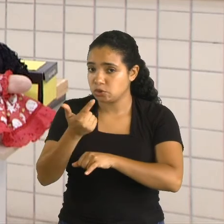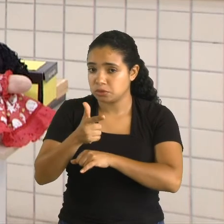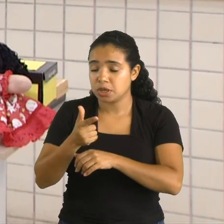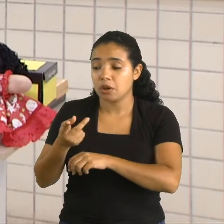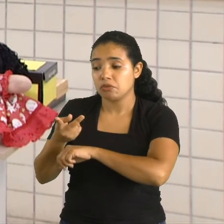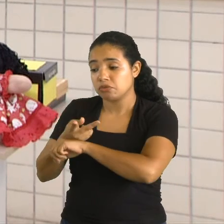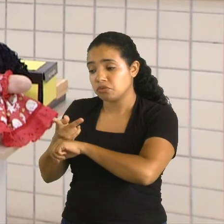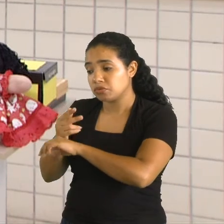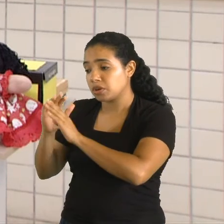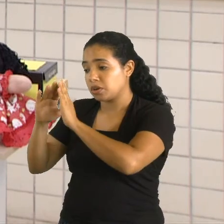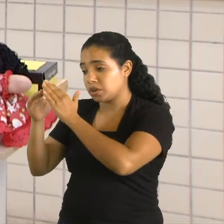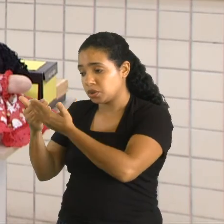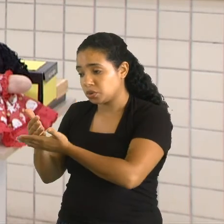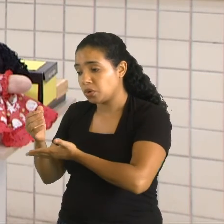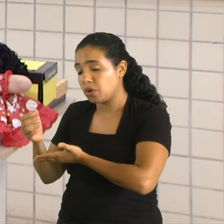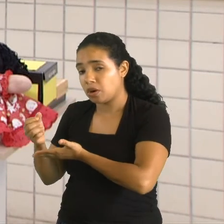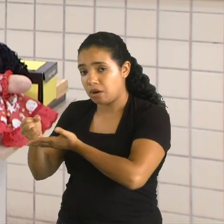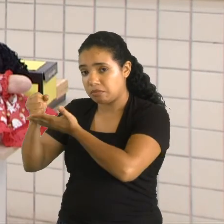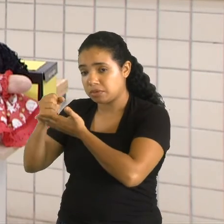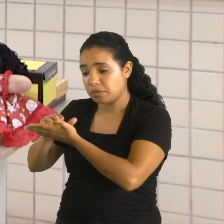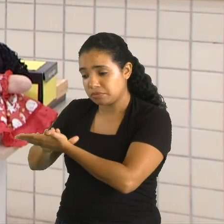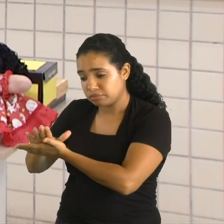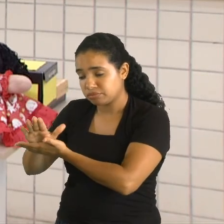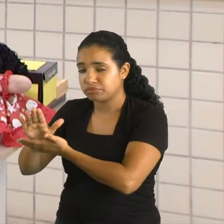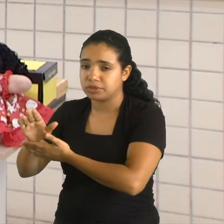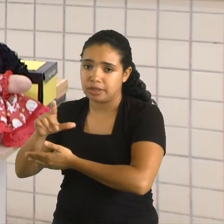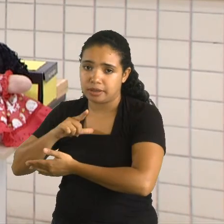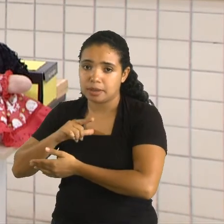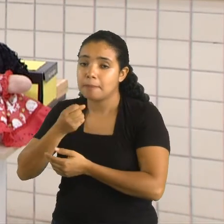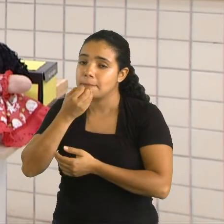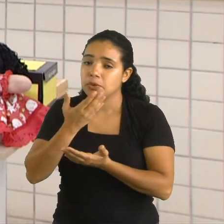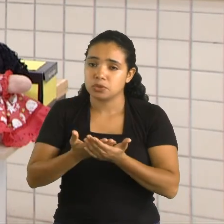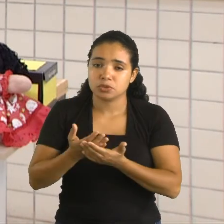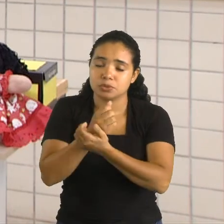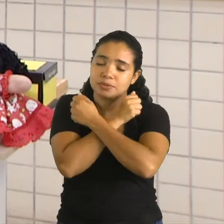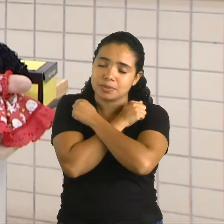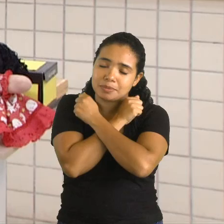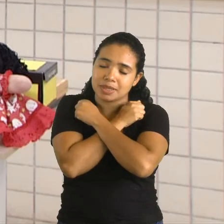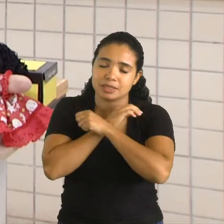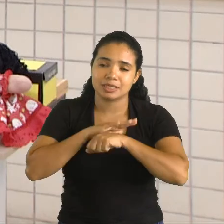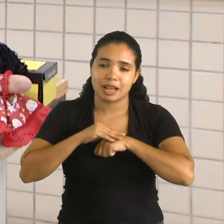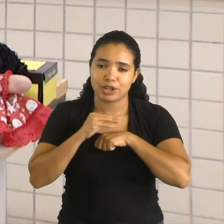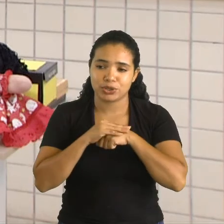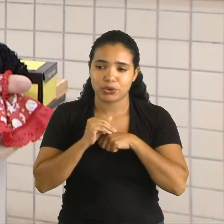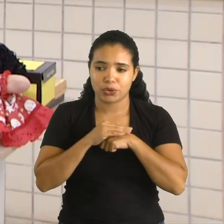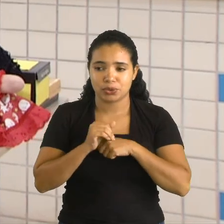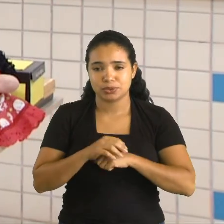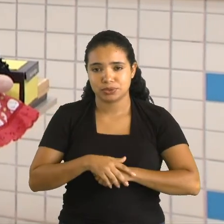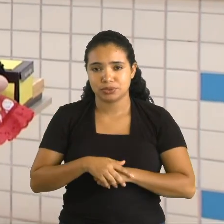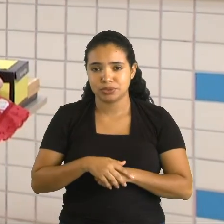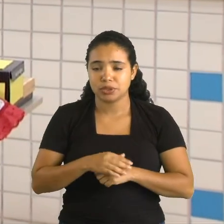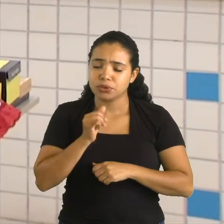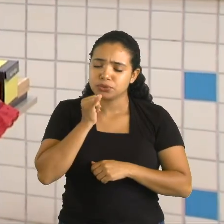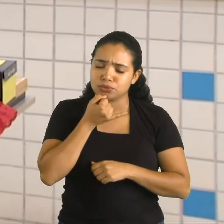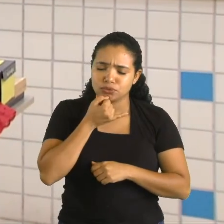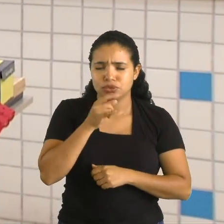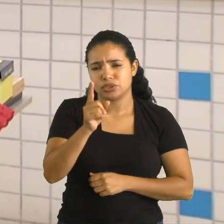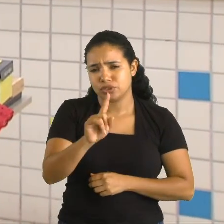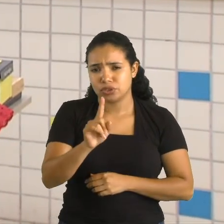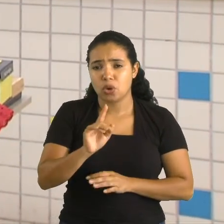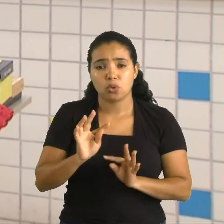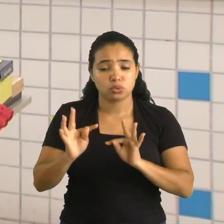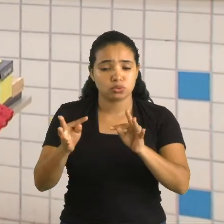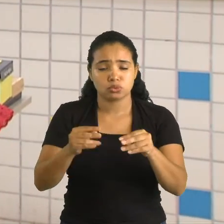o suporte na tua escola. Bons estudos, um abraço carinhoso e não fique triste. Tudo isso